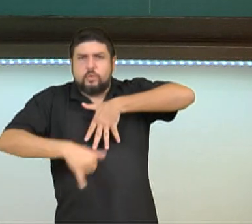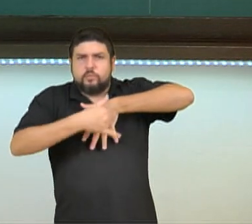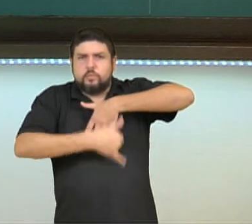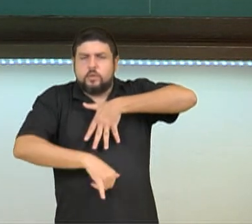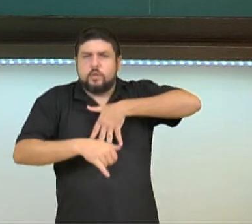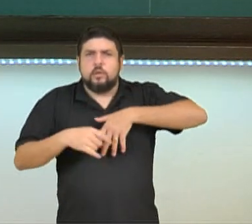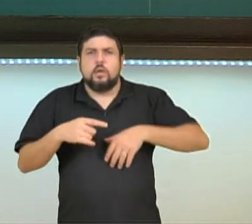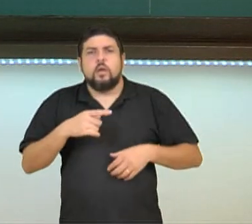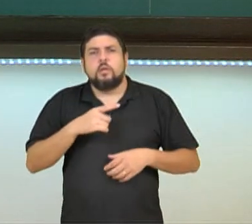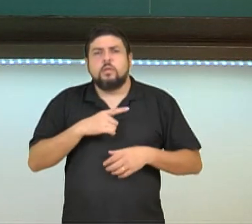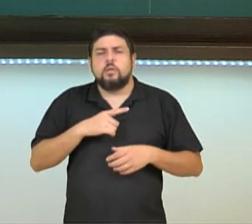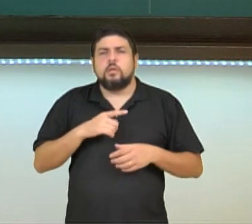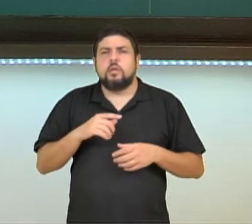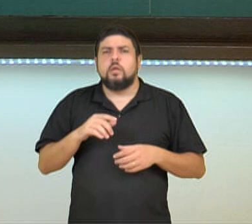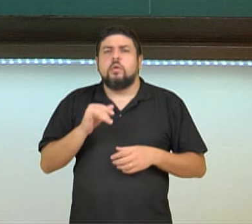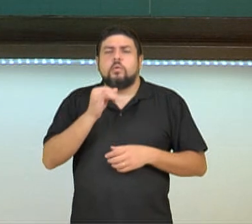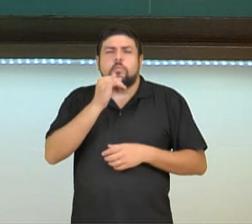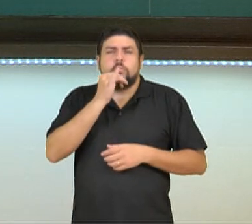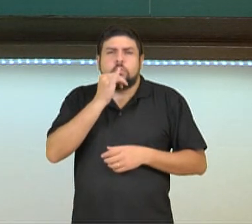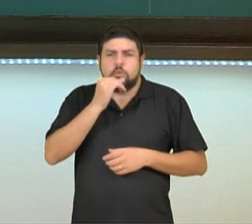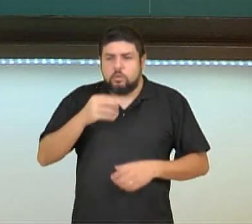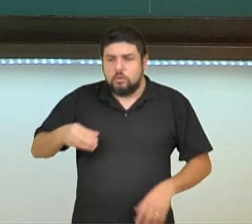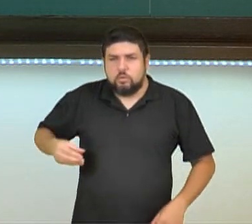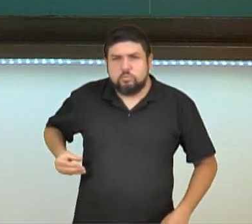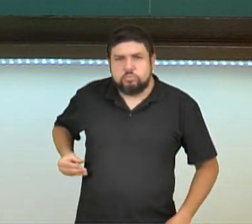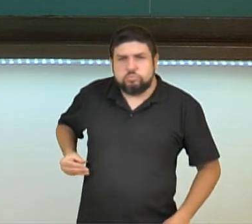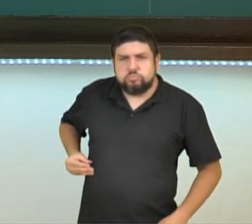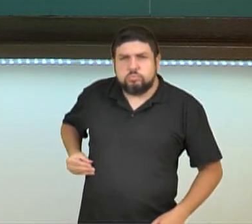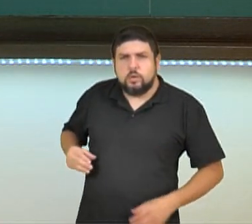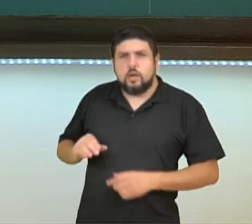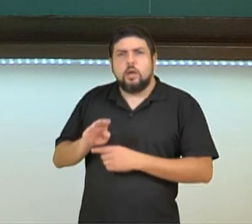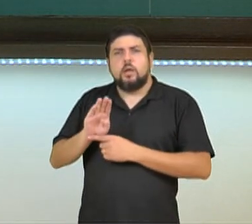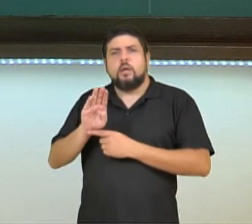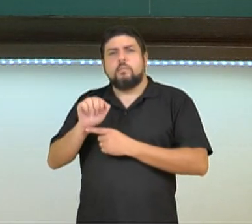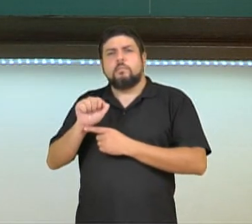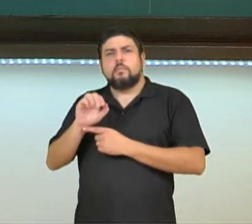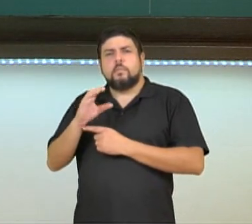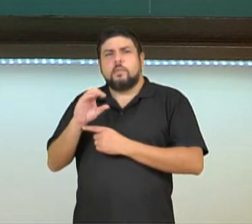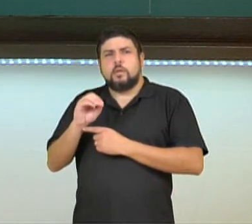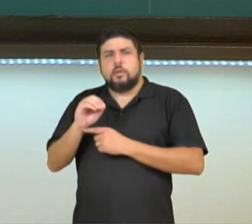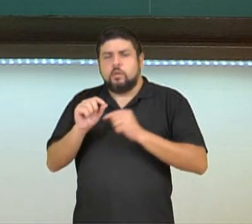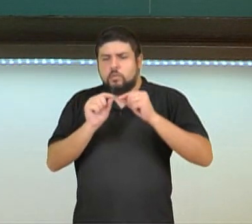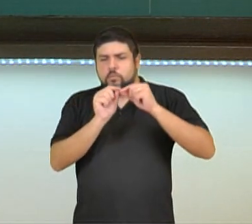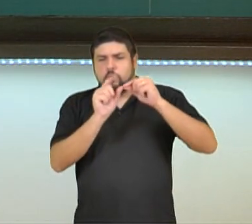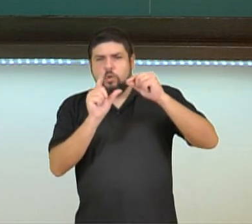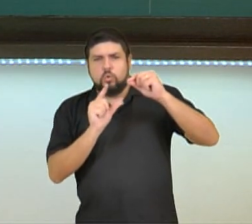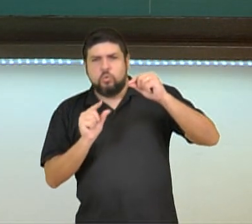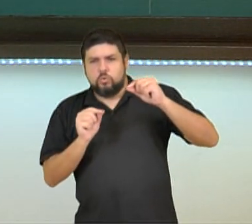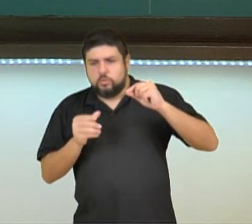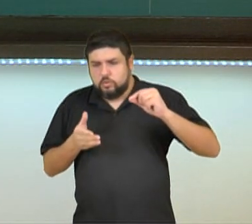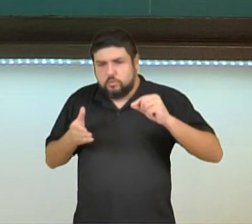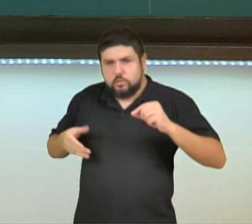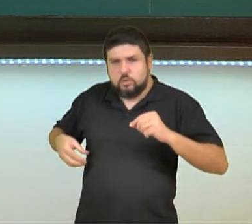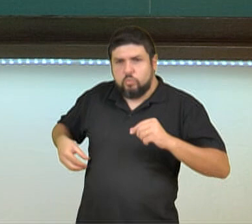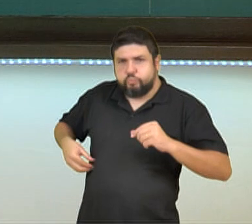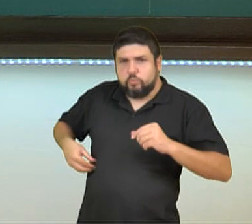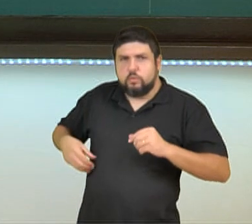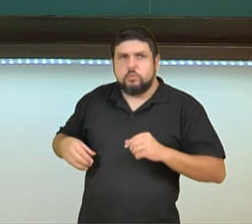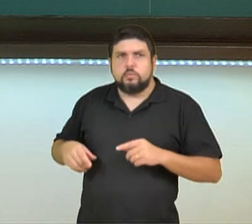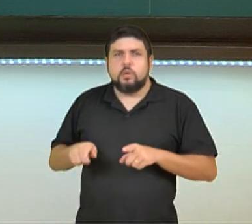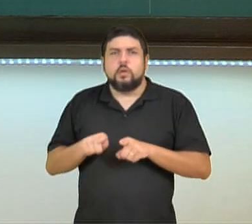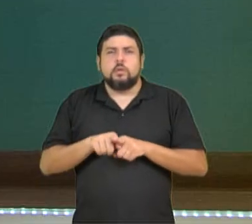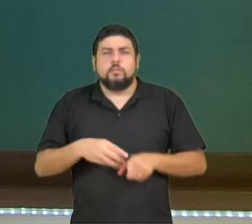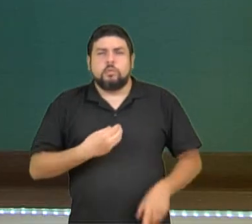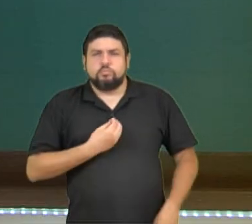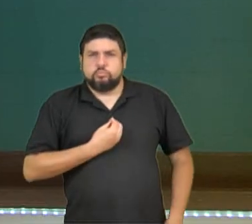estruturas maiores, como o baço, localizado pertinho do estômago, o timo, essa glândula